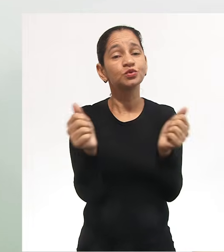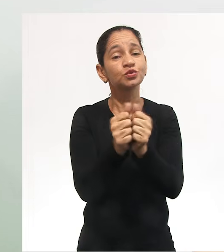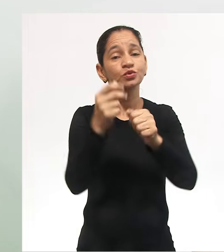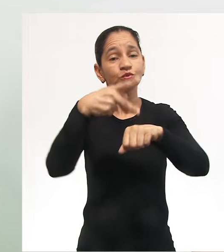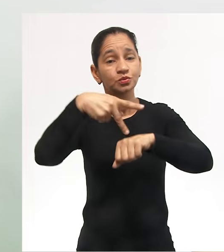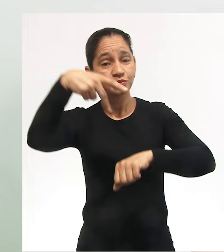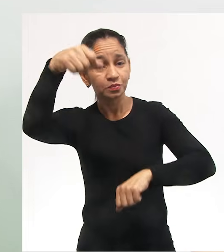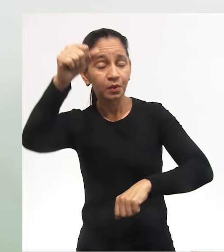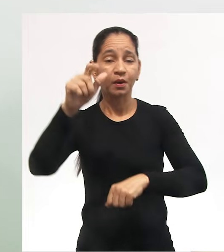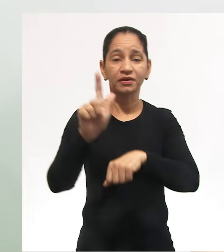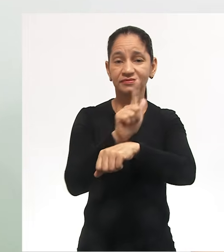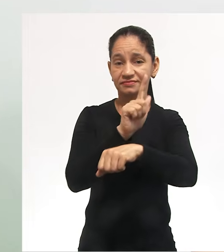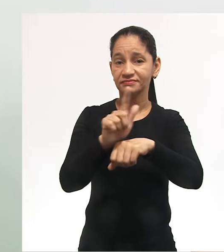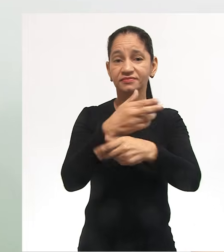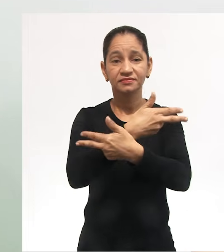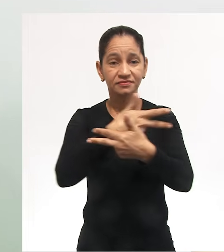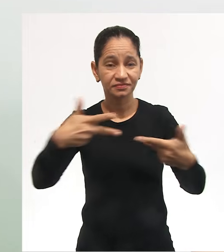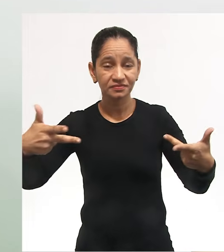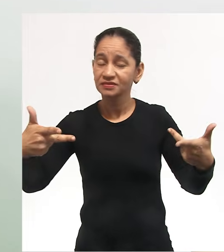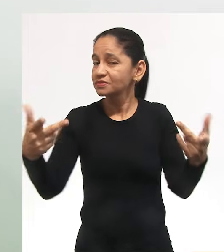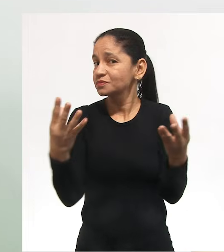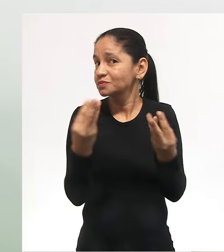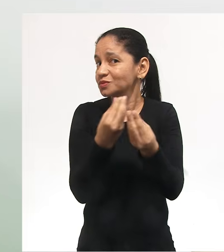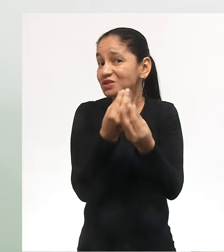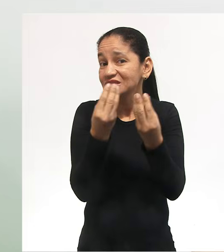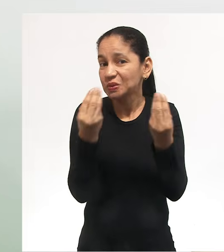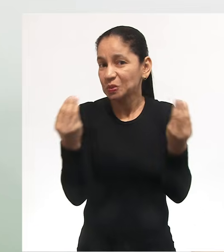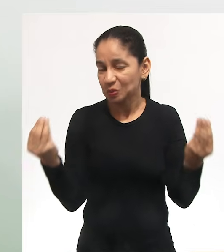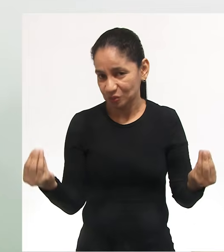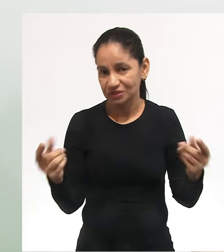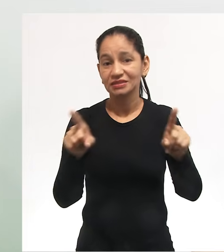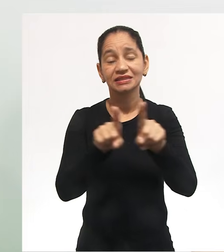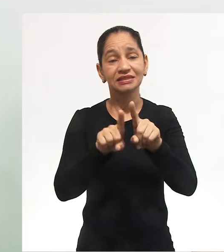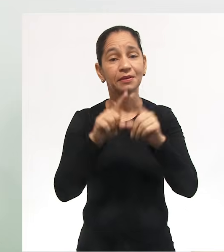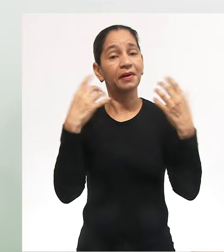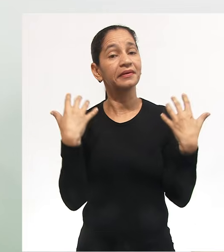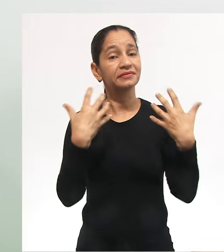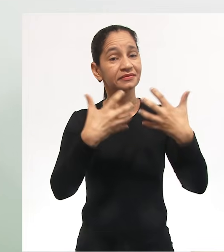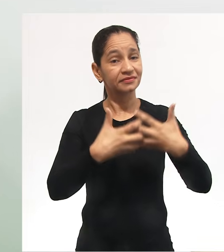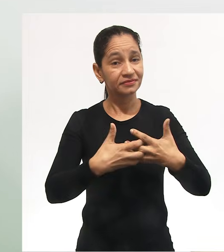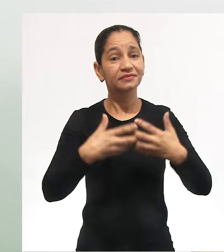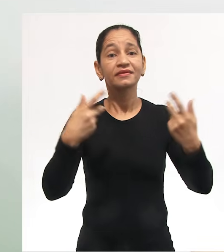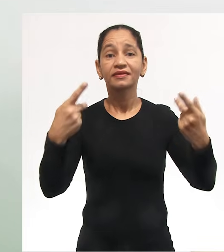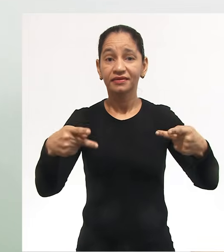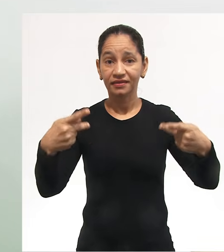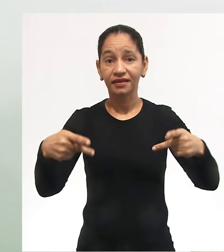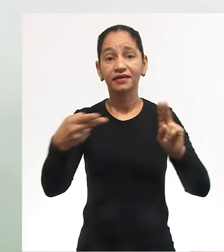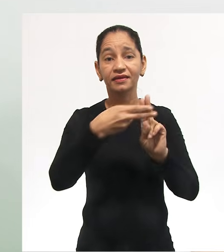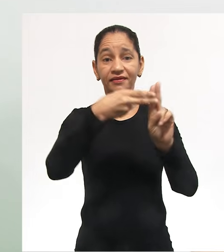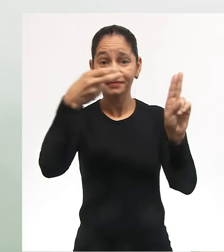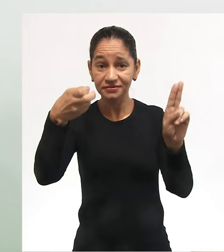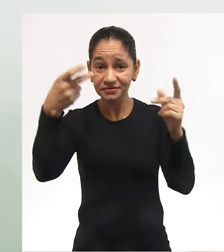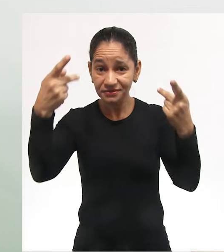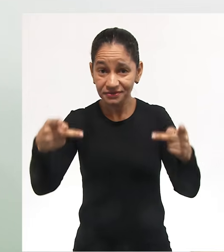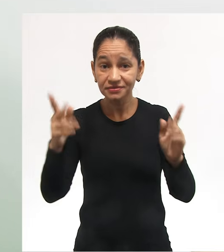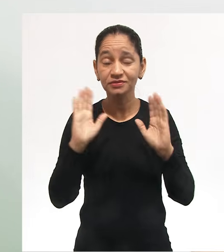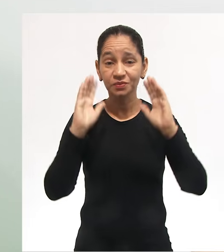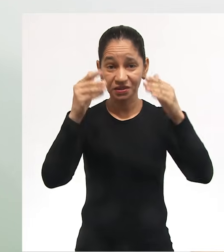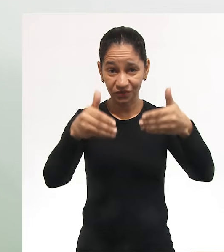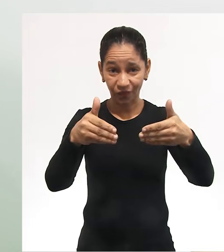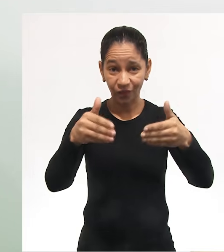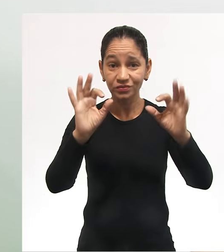a pós-graduação em gestão de educação à distância e o Instituto Federal Campus Porto Velho, Zona